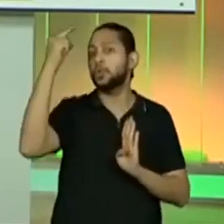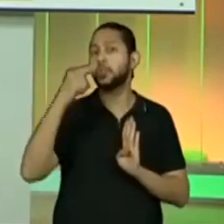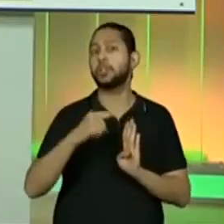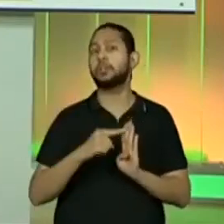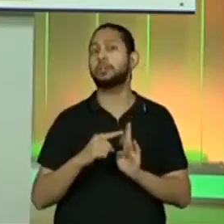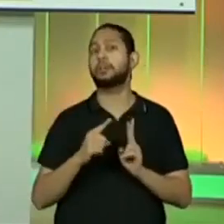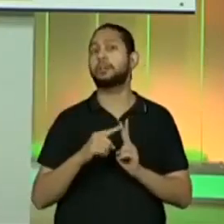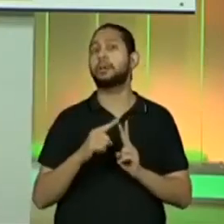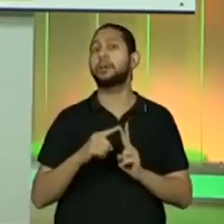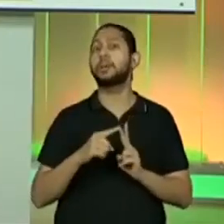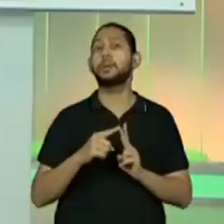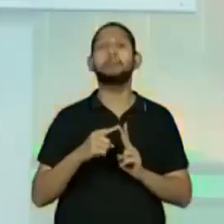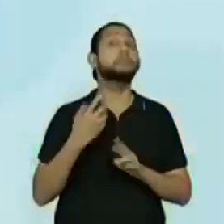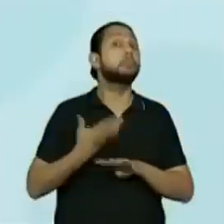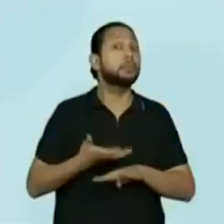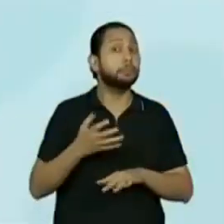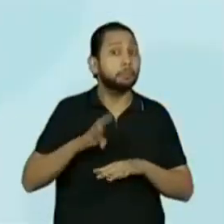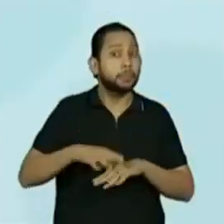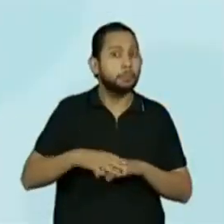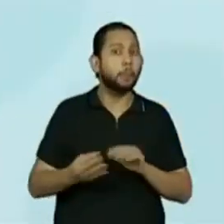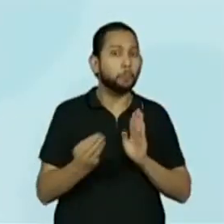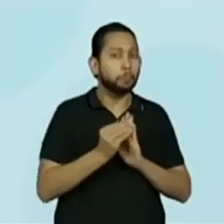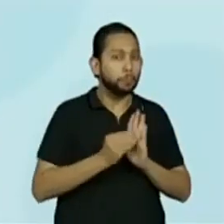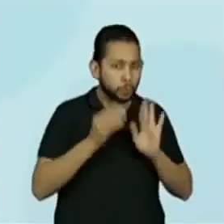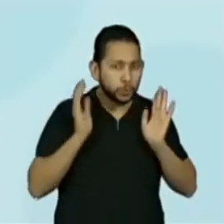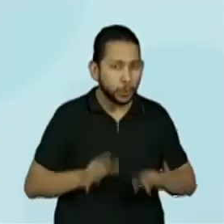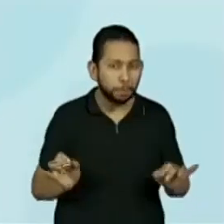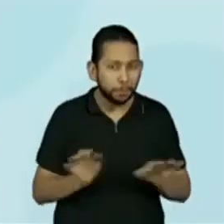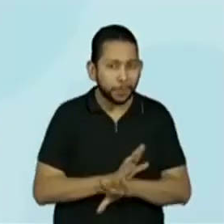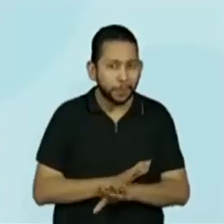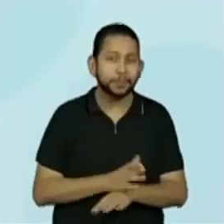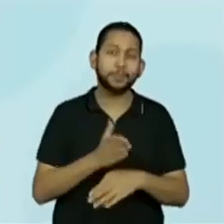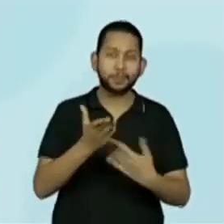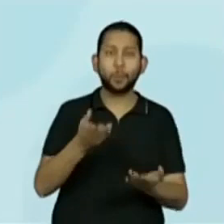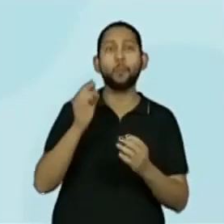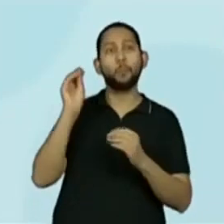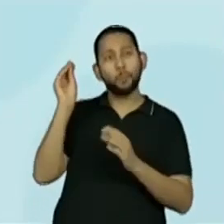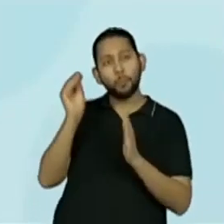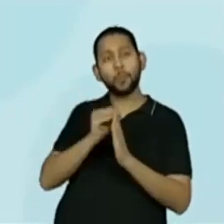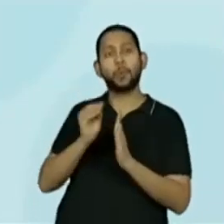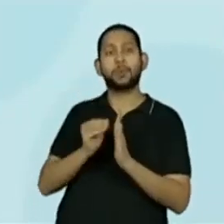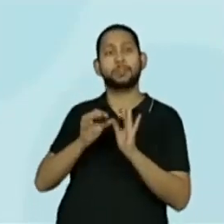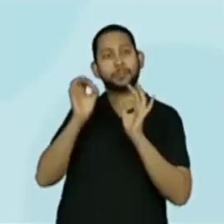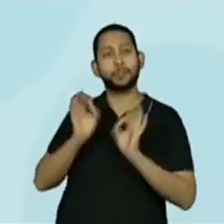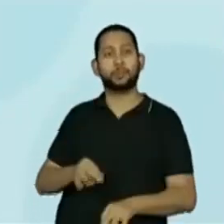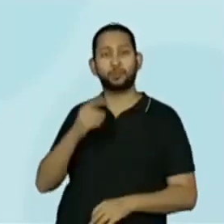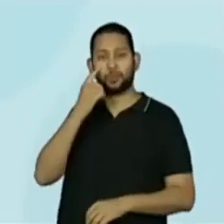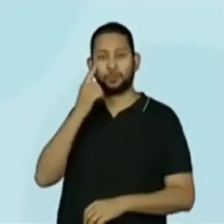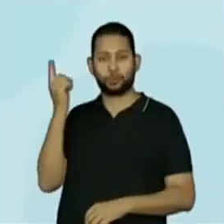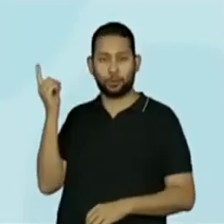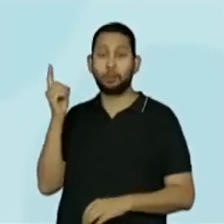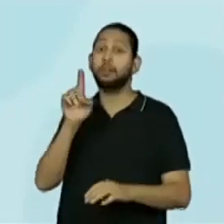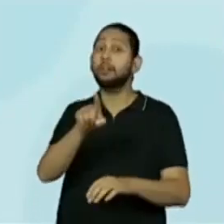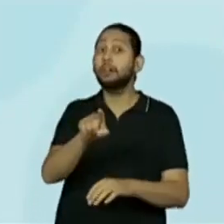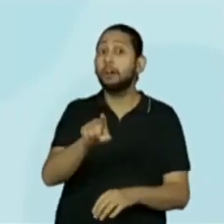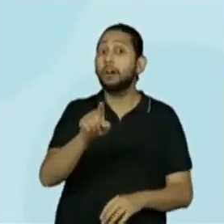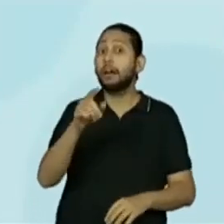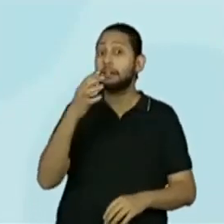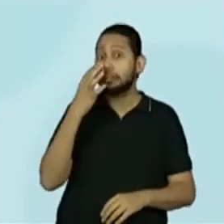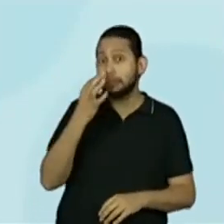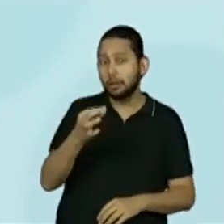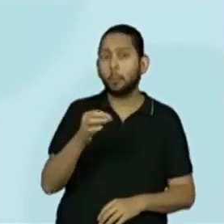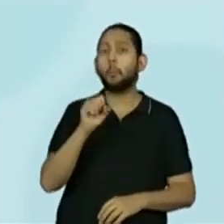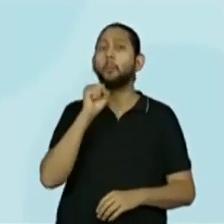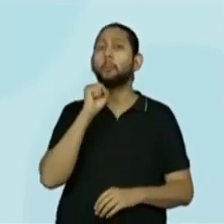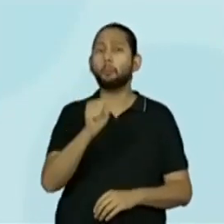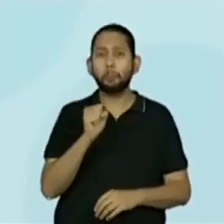as anotações, o que você tem dúvida, né? Coloca lá direitinho e, claro, lembre-se